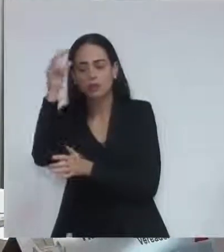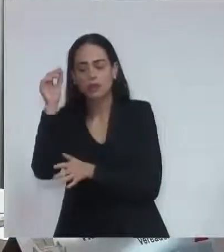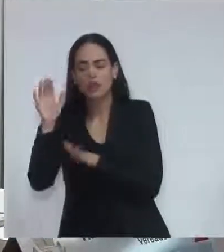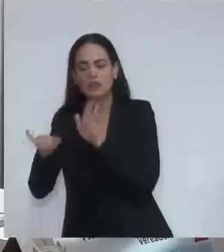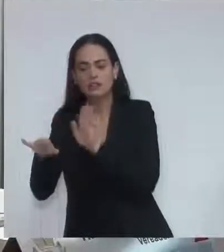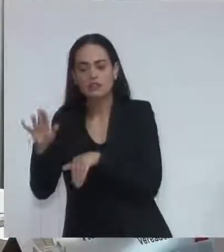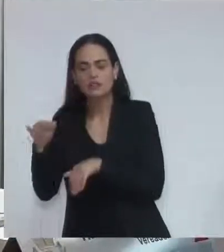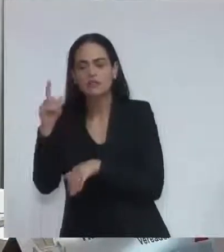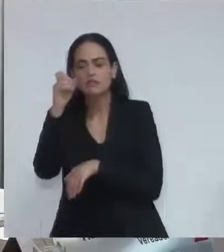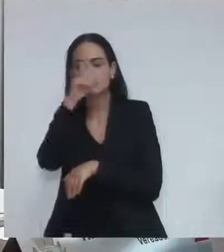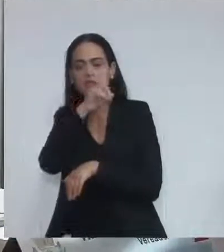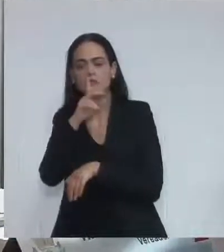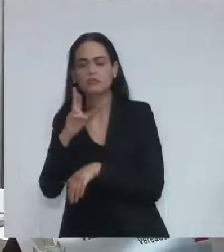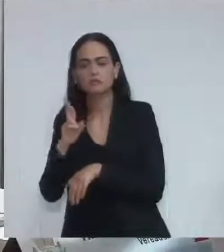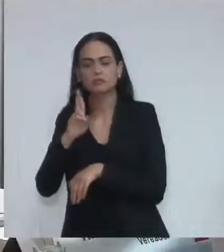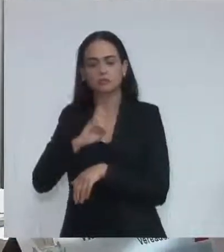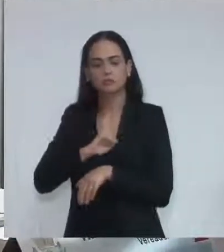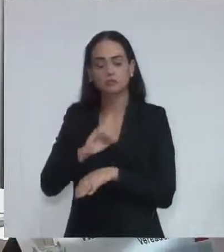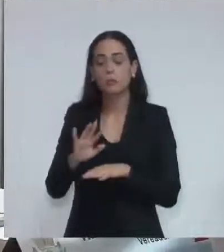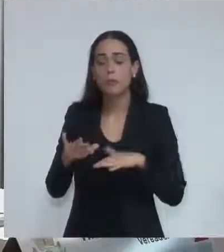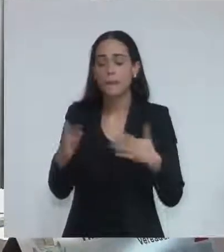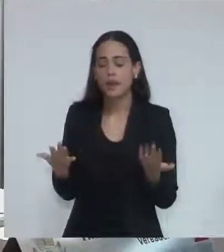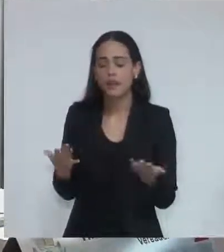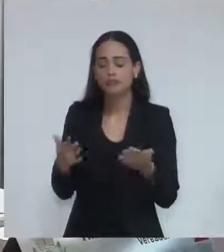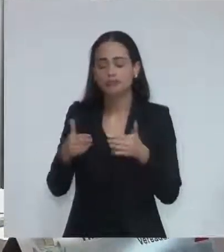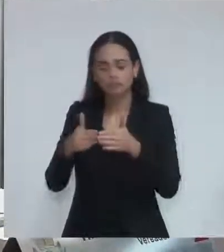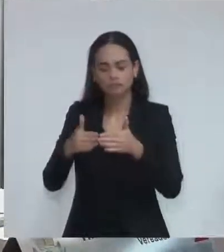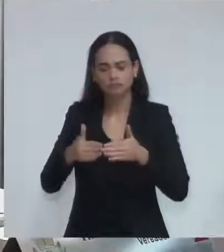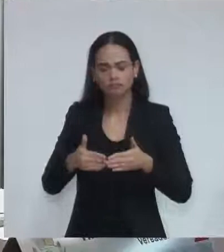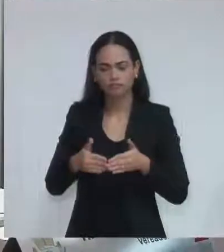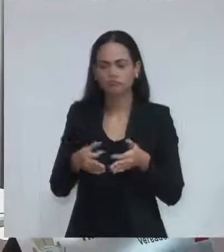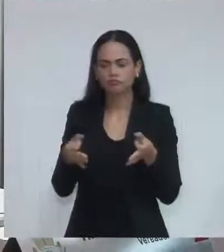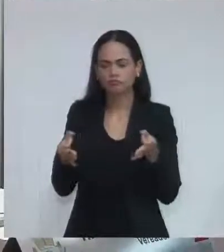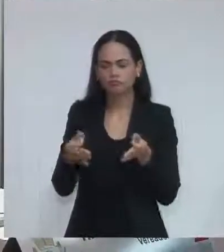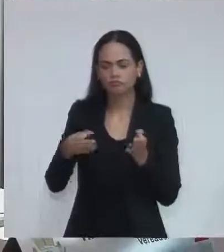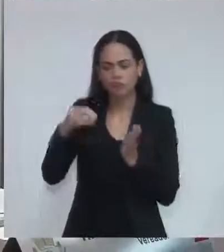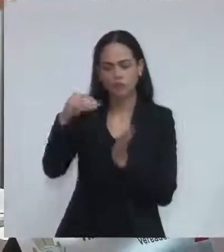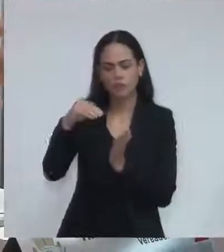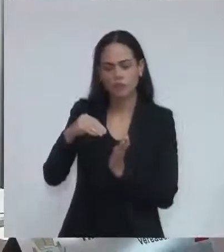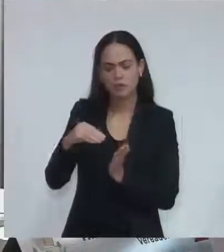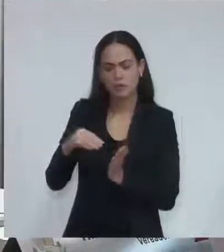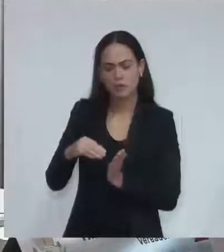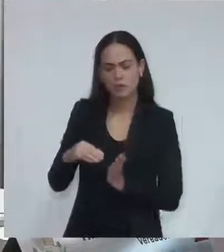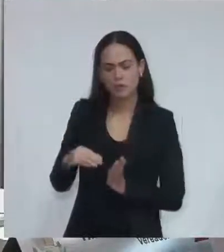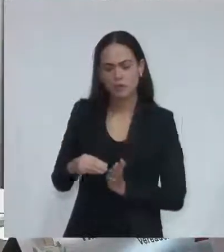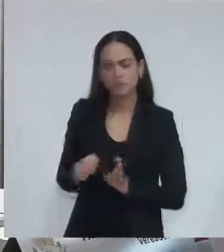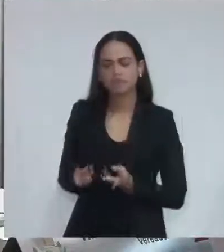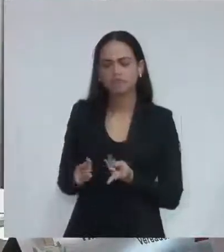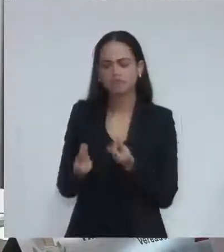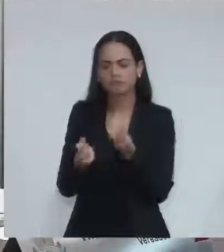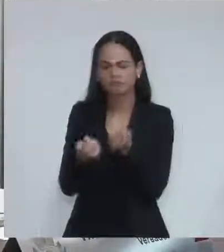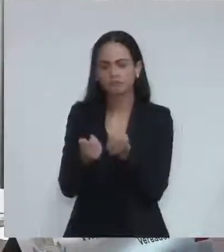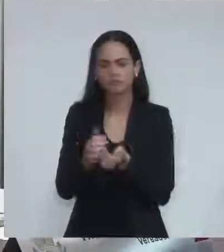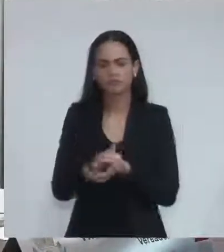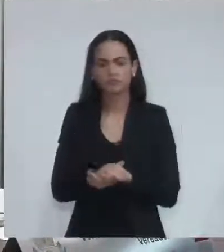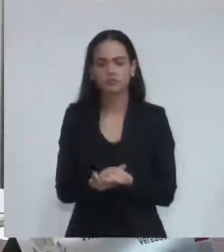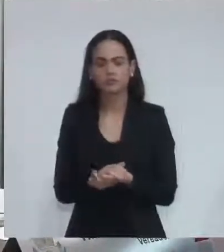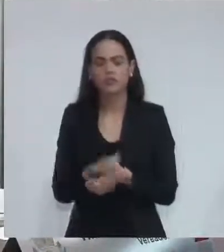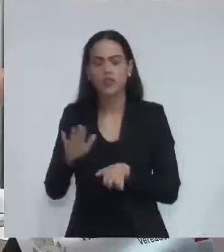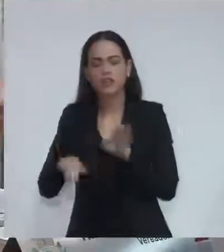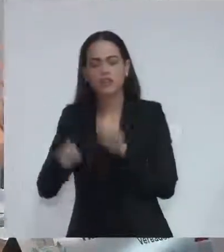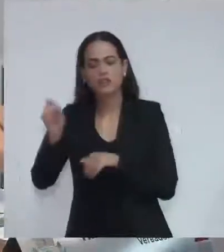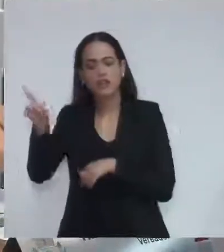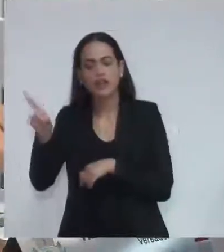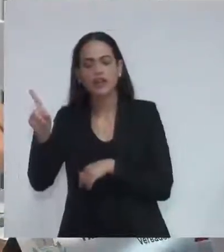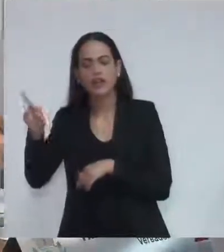feito, eles não têm nem como falar não. Porque muitas vezes a gente vê muitos reclamando aqui, pô, não veio a resposta, não veio a resposta. E muita gente vê eles reclamando, pô, mas também a